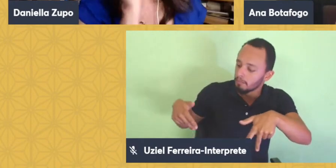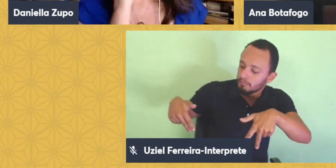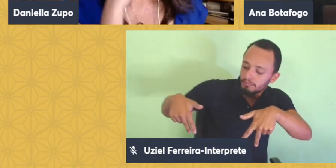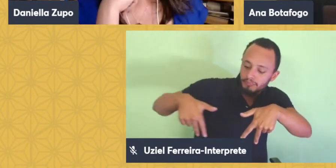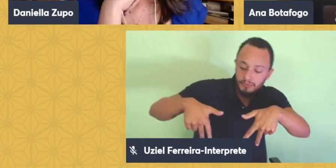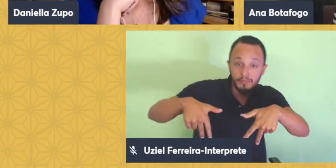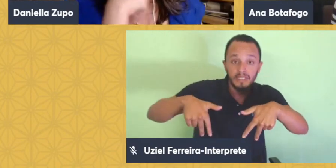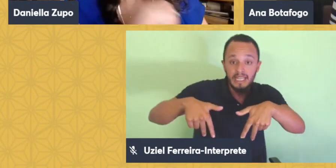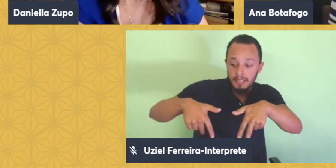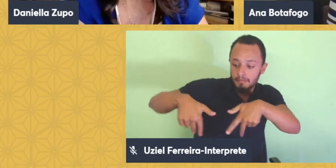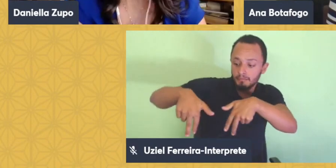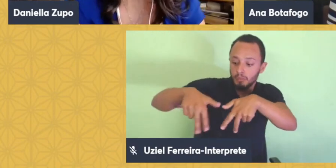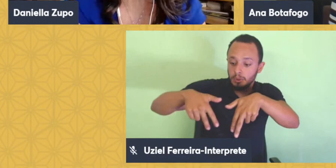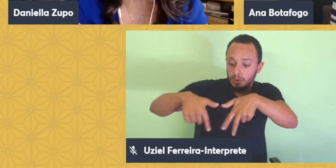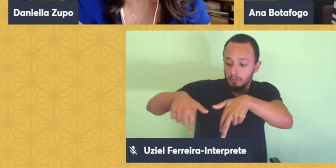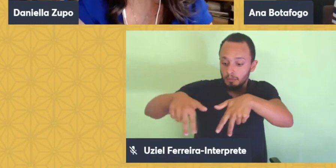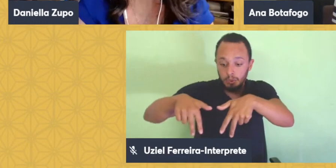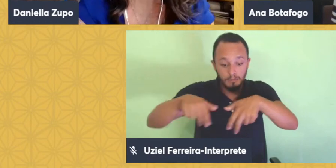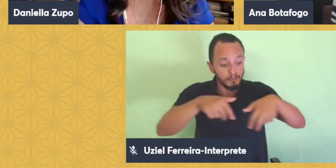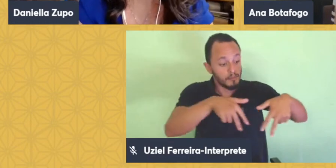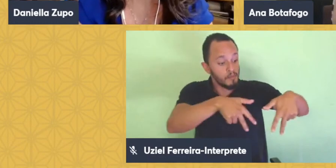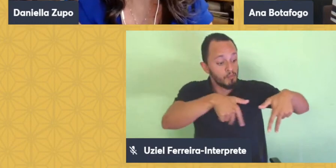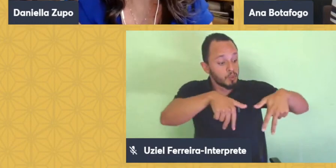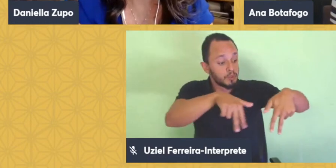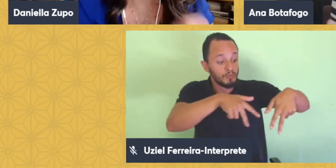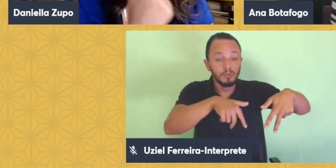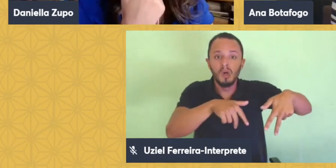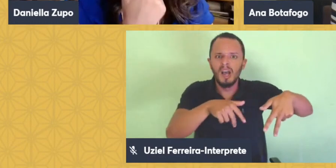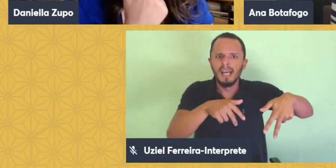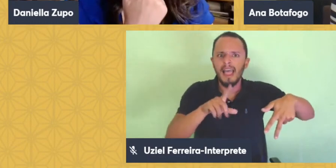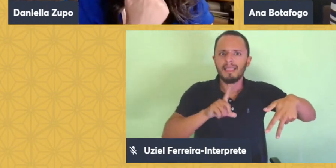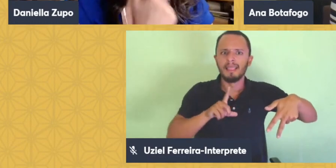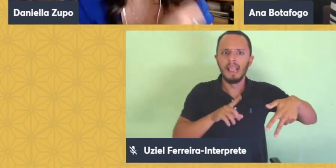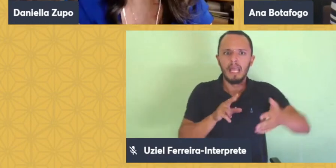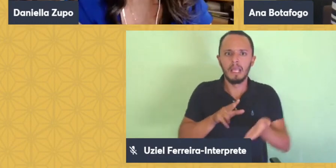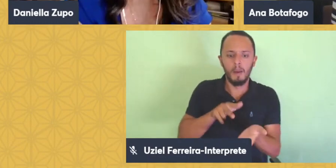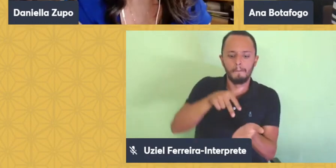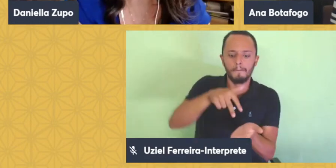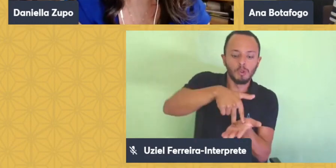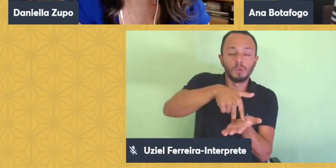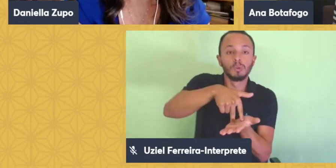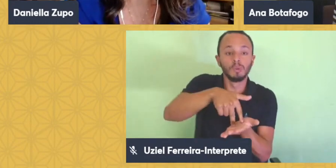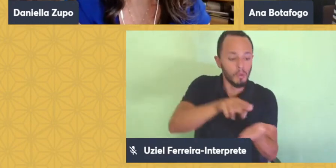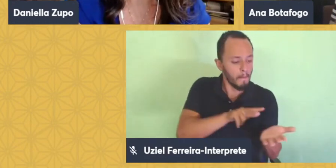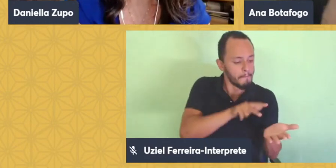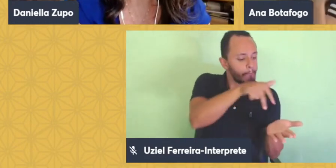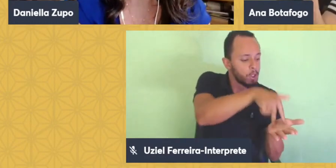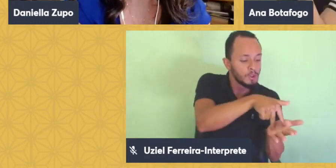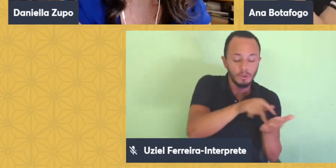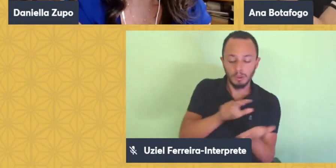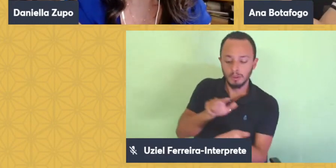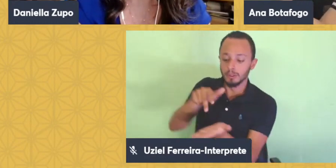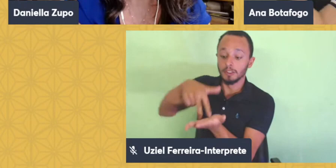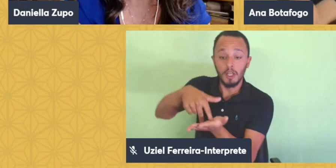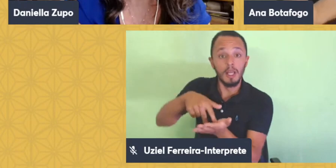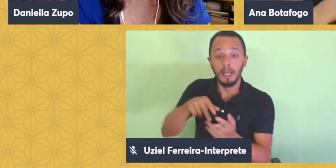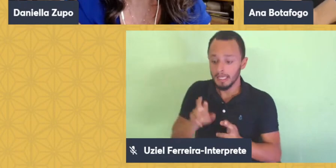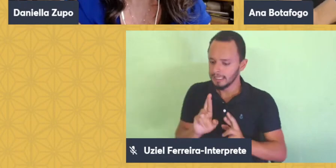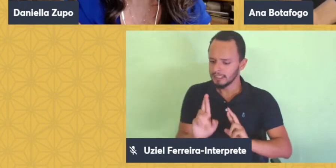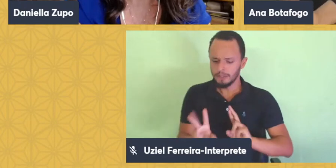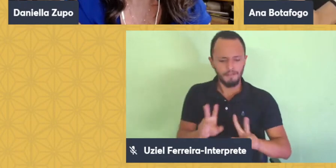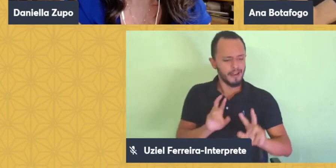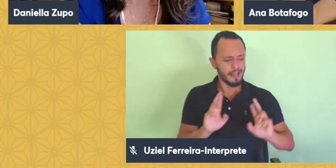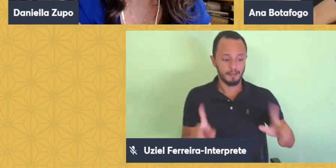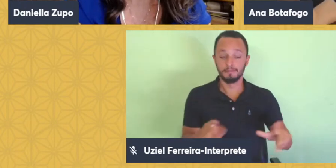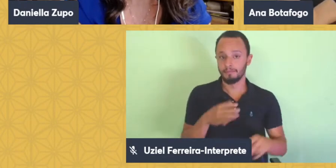acaba tendo um uma postura e uma manifestação diferente é o aluno que é